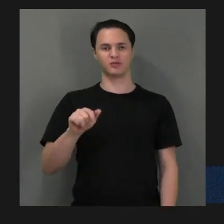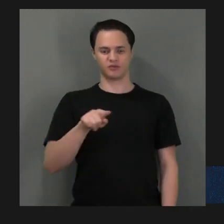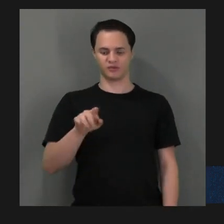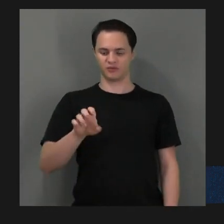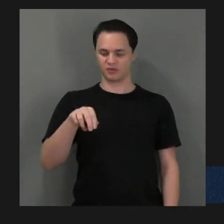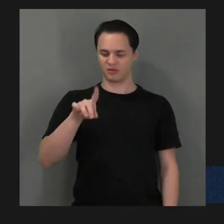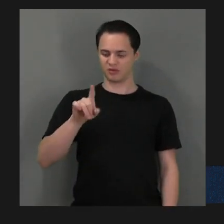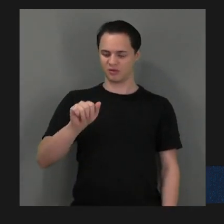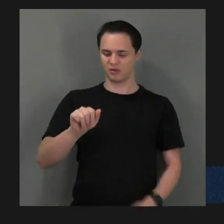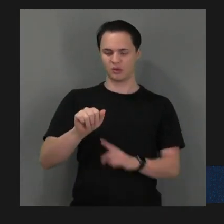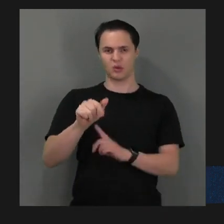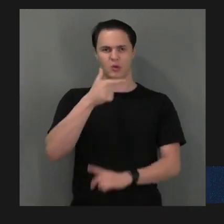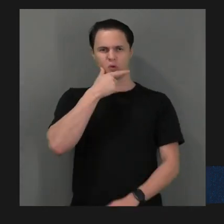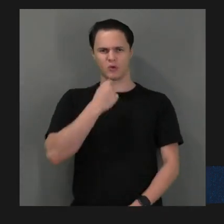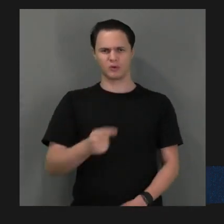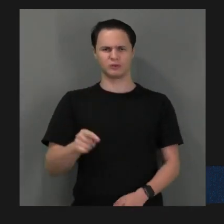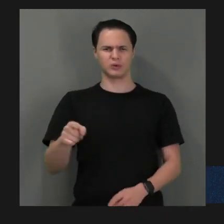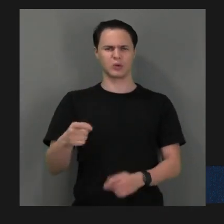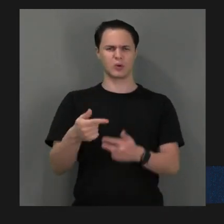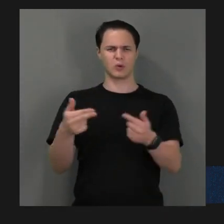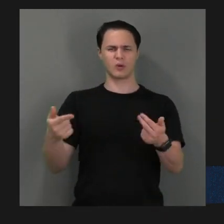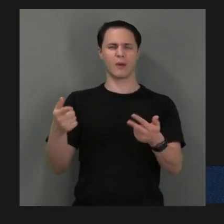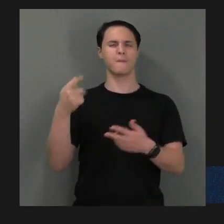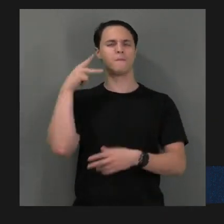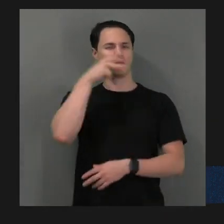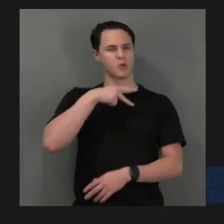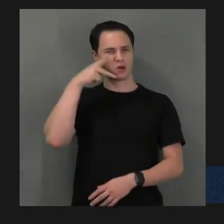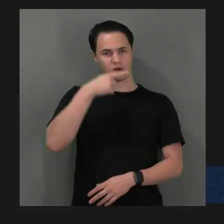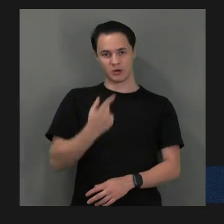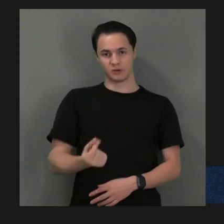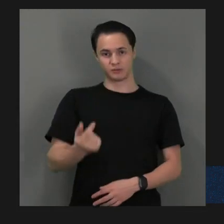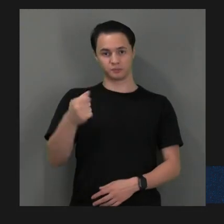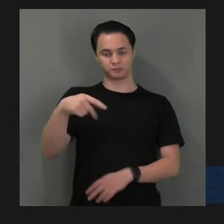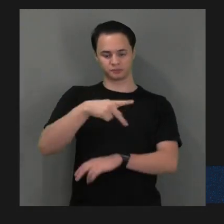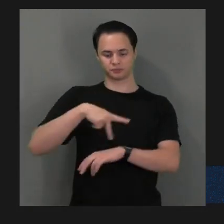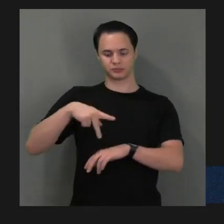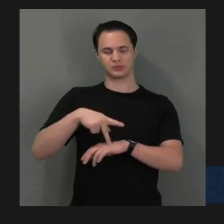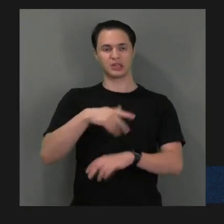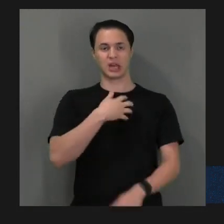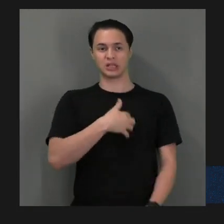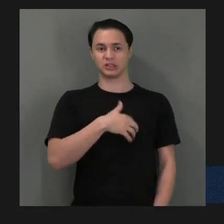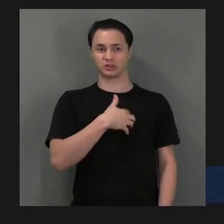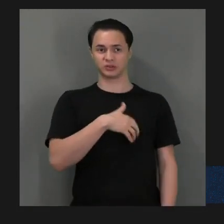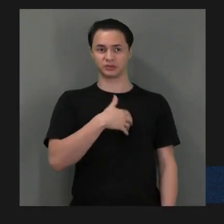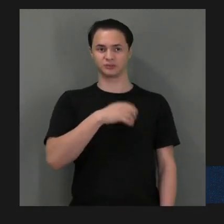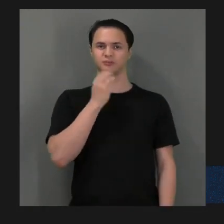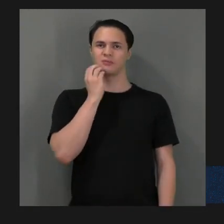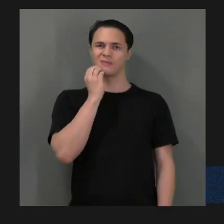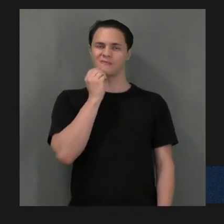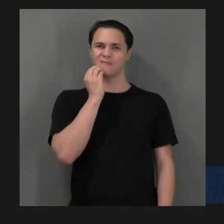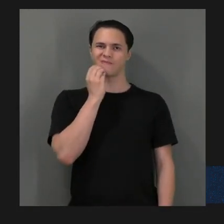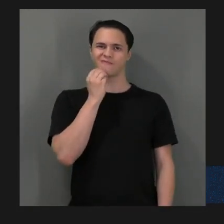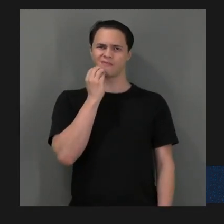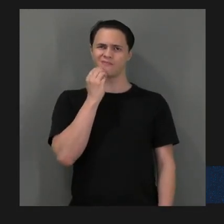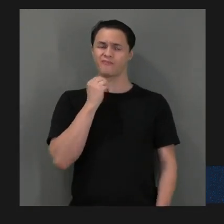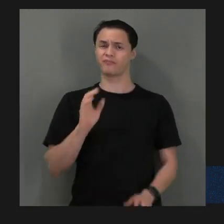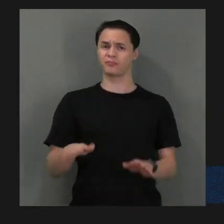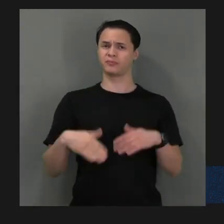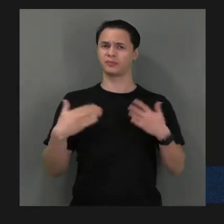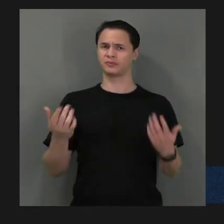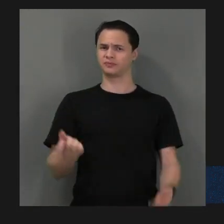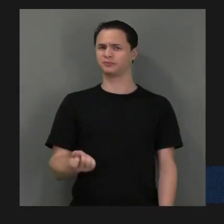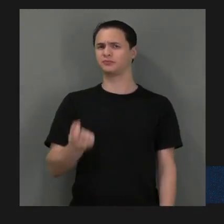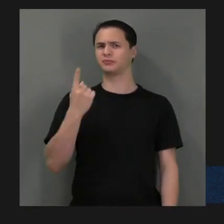da desastrada política econômica lá na Argentina. É, portanto, muito estranha